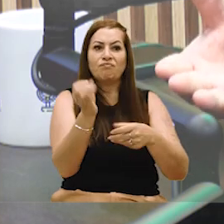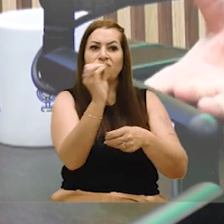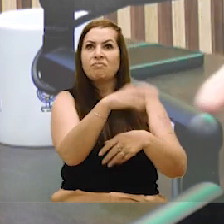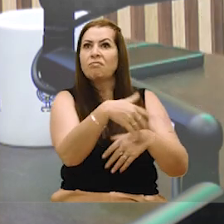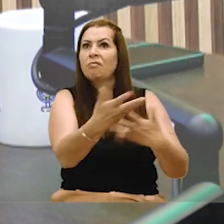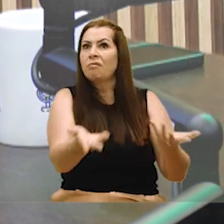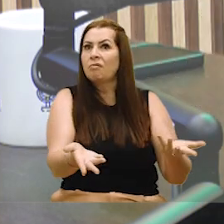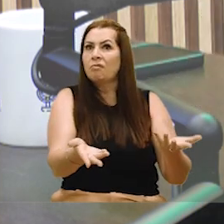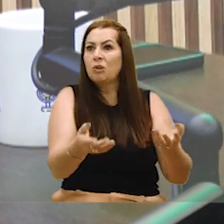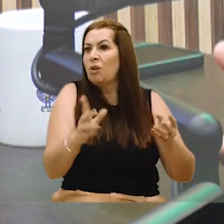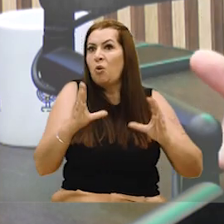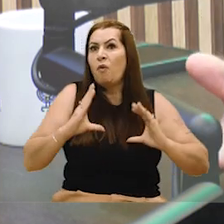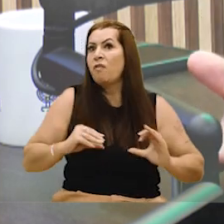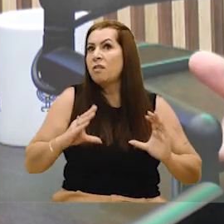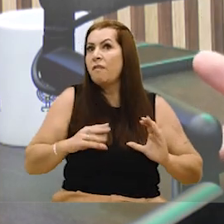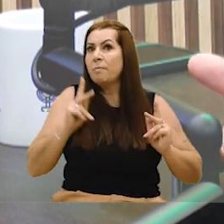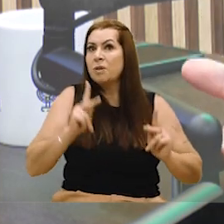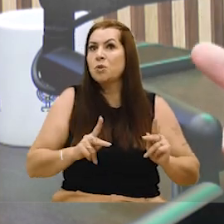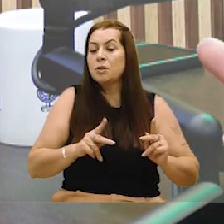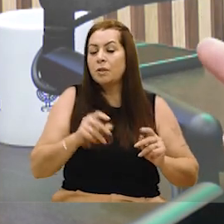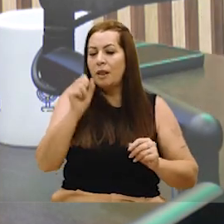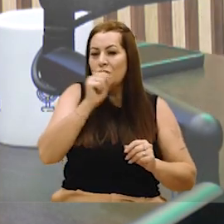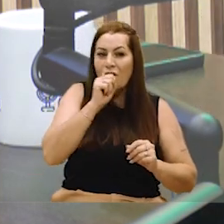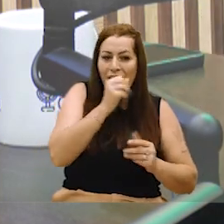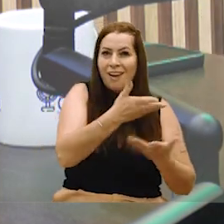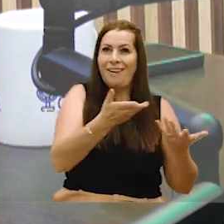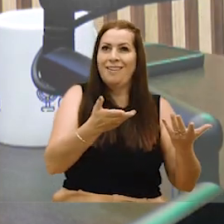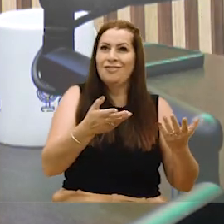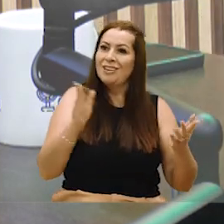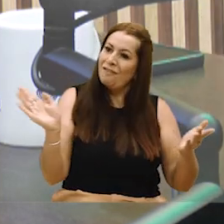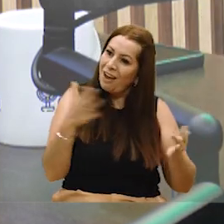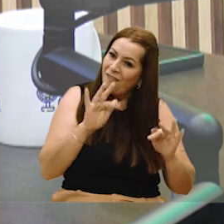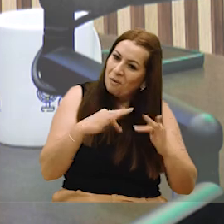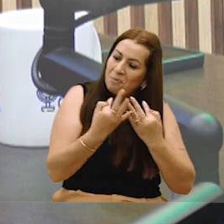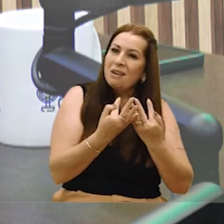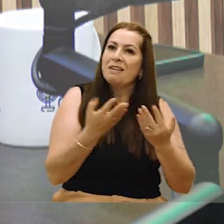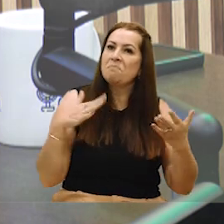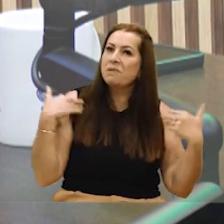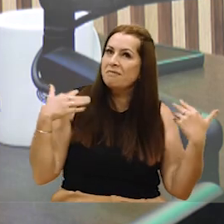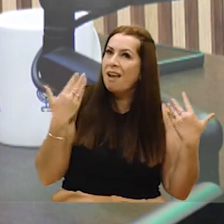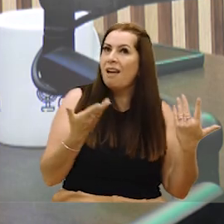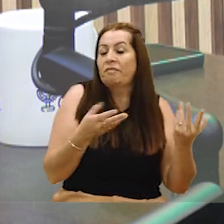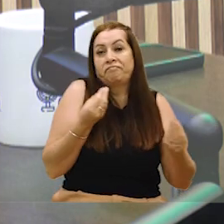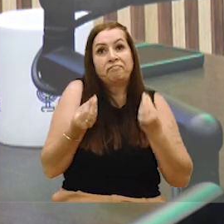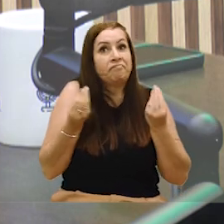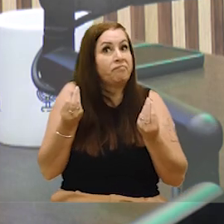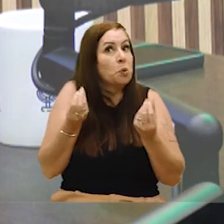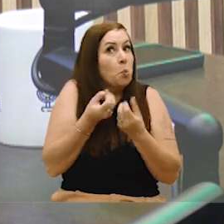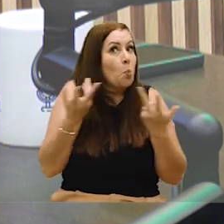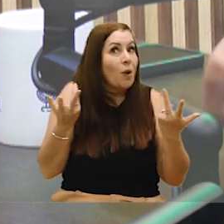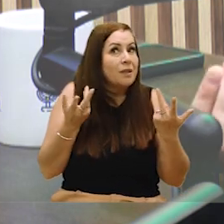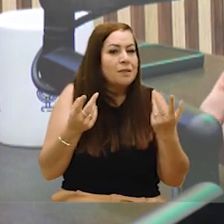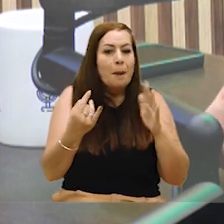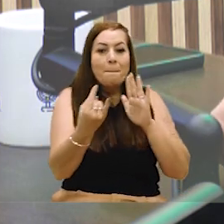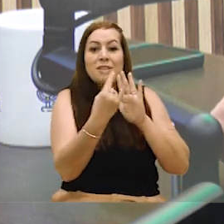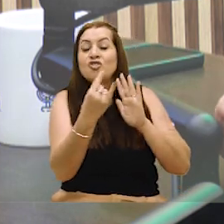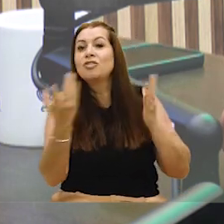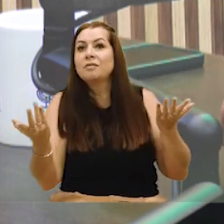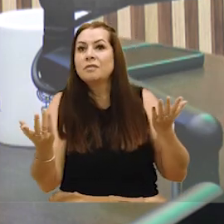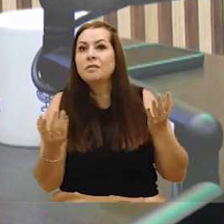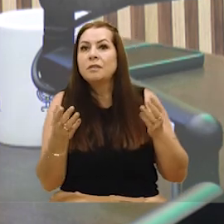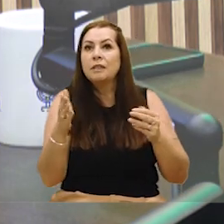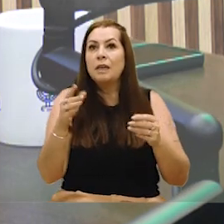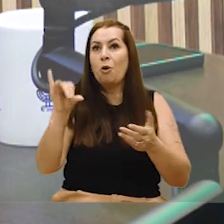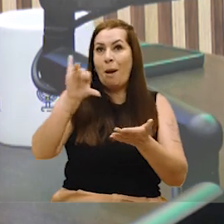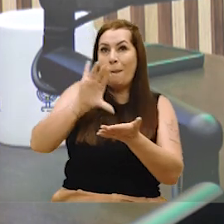uma praça confortável para as pessoas poderem tomar um sorvete, levar a família, né? Quais são os pontos atrativos? A